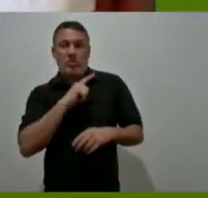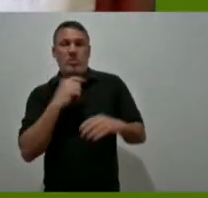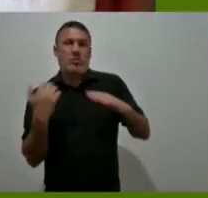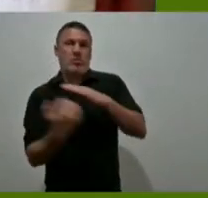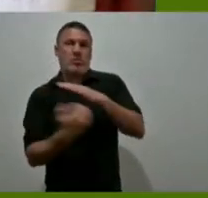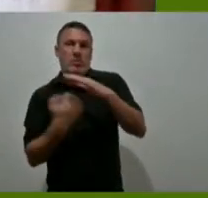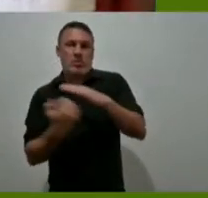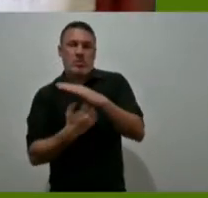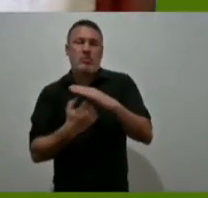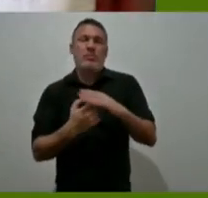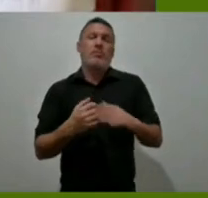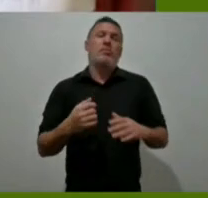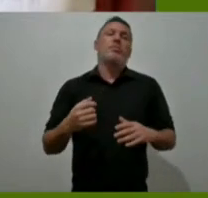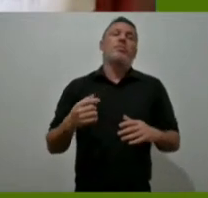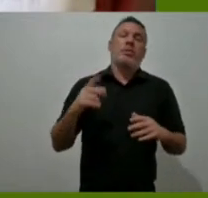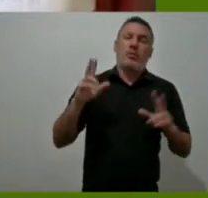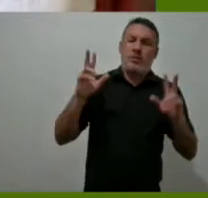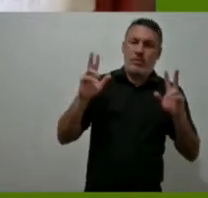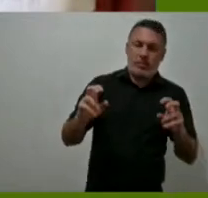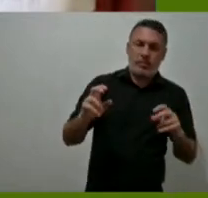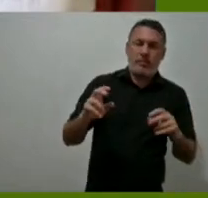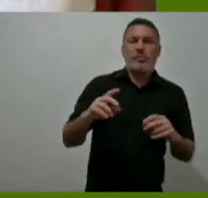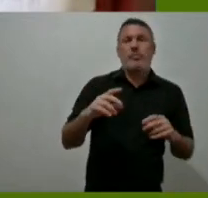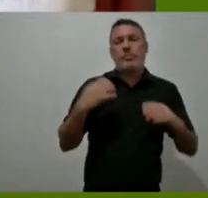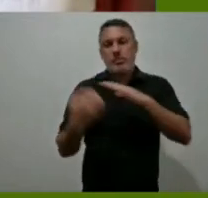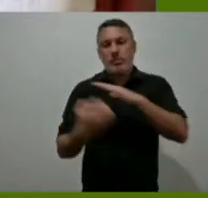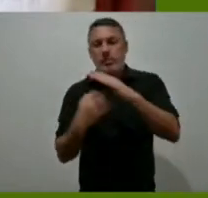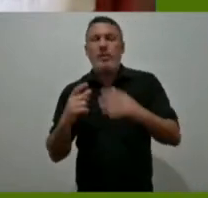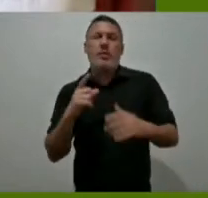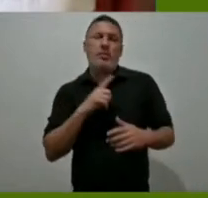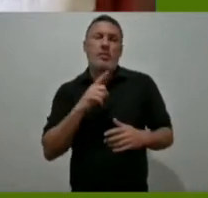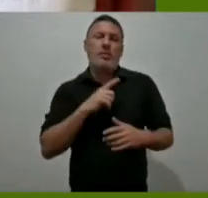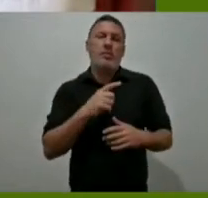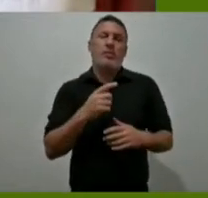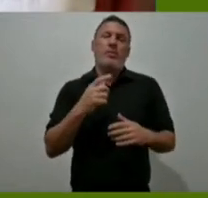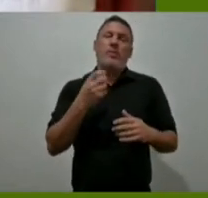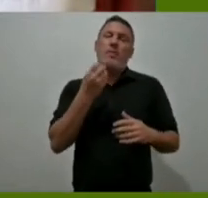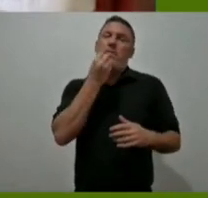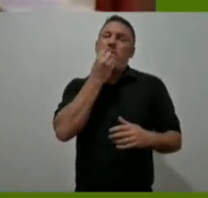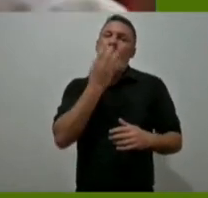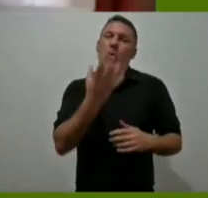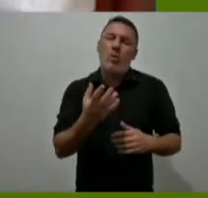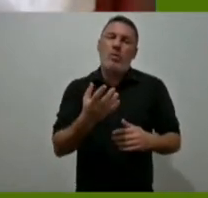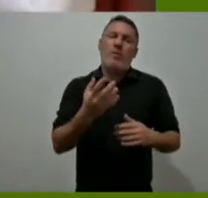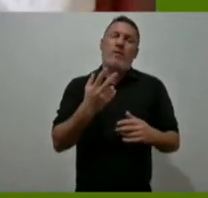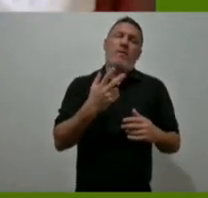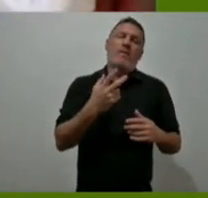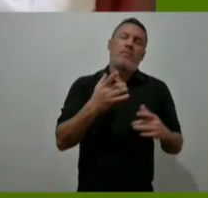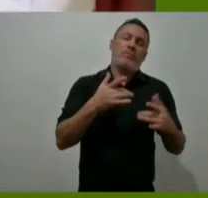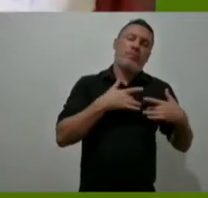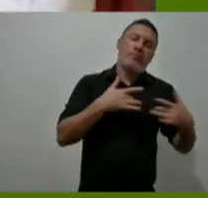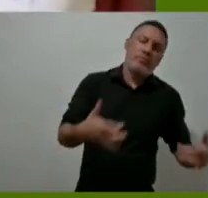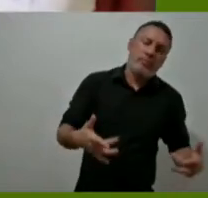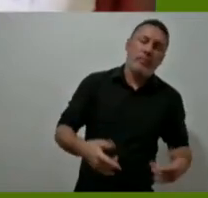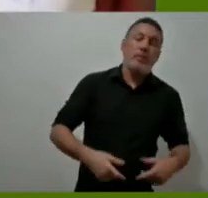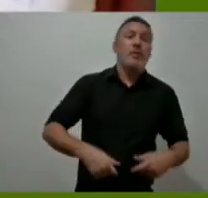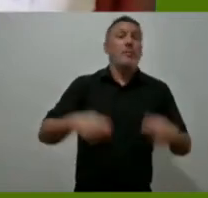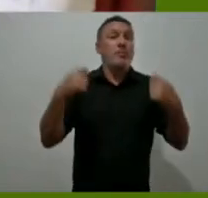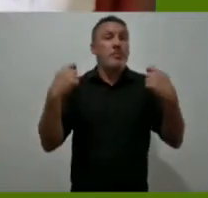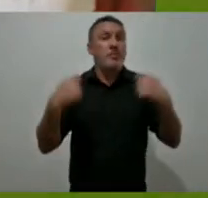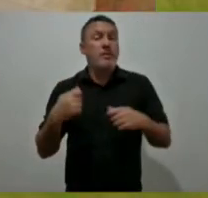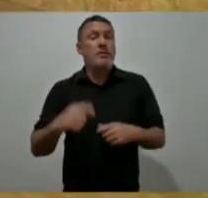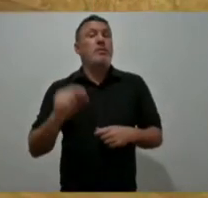as empresas têm a boa vontade, têm o discurso, mas nós precisamos que essa quarta variável entre dentro do